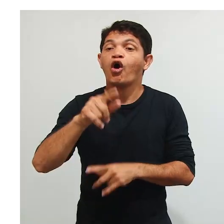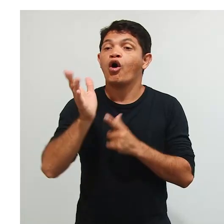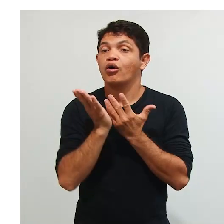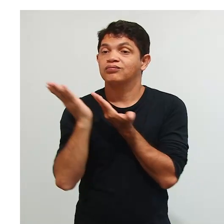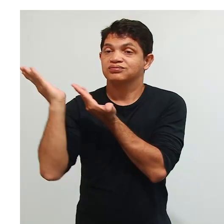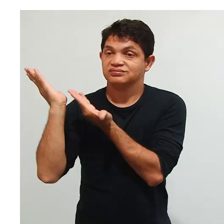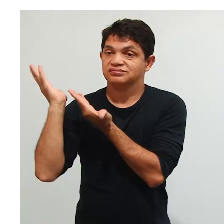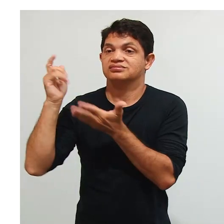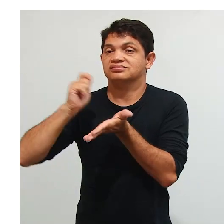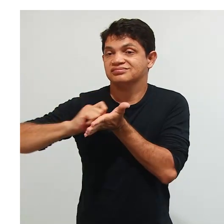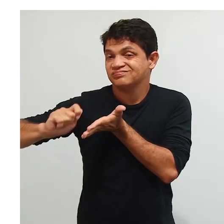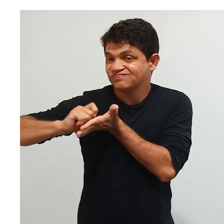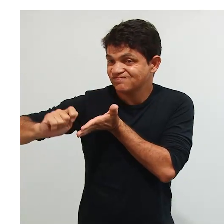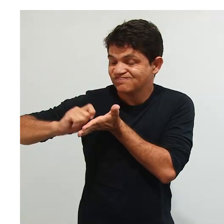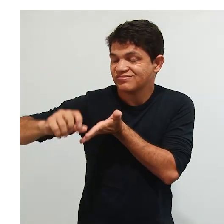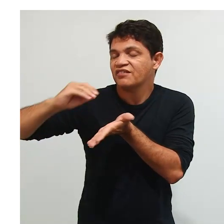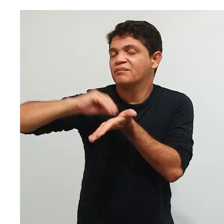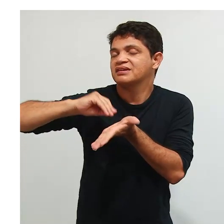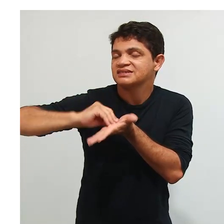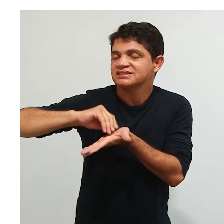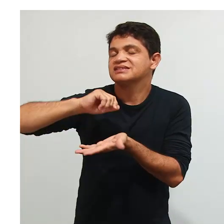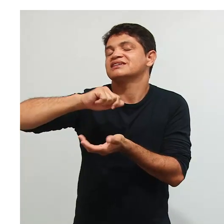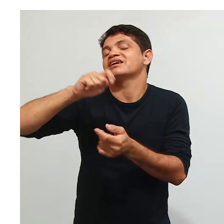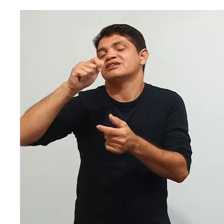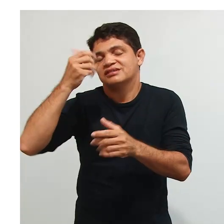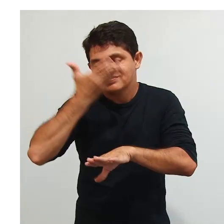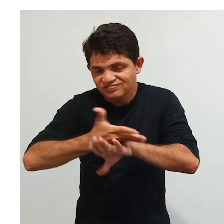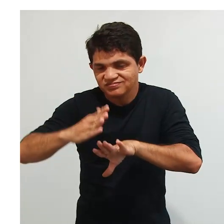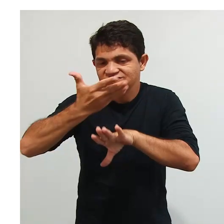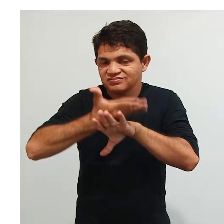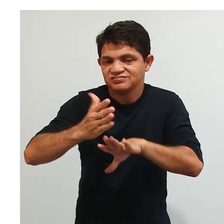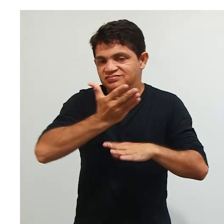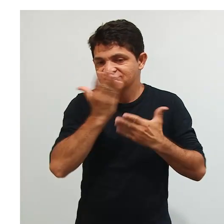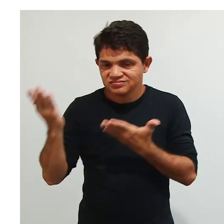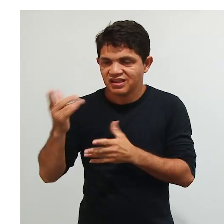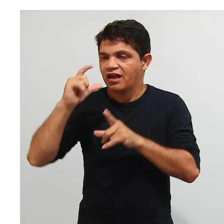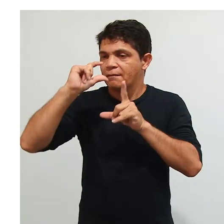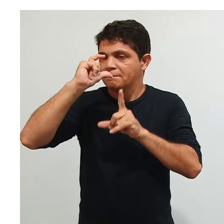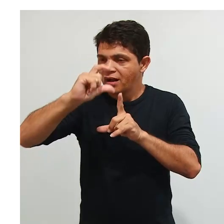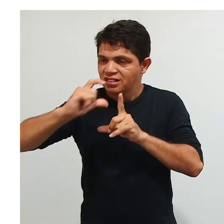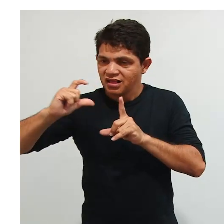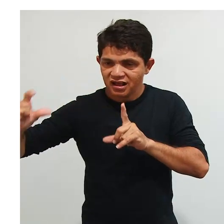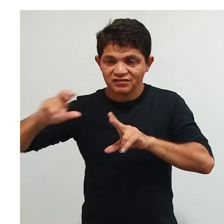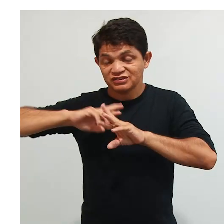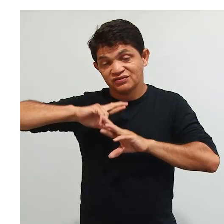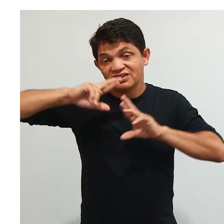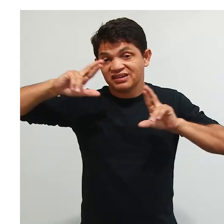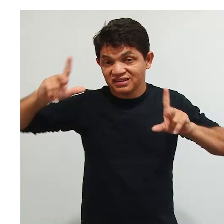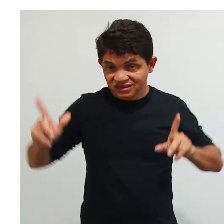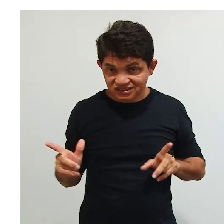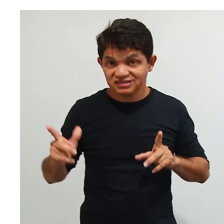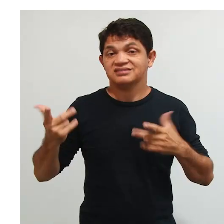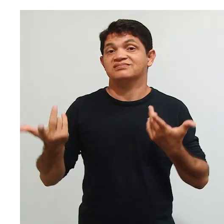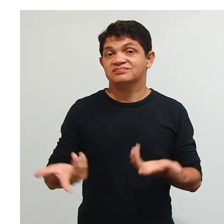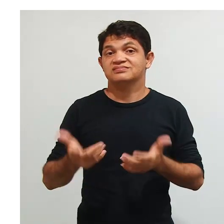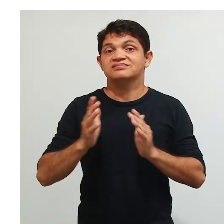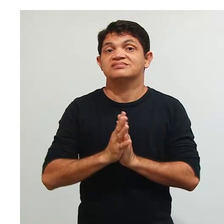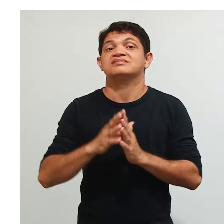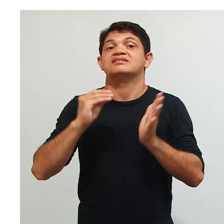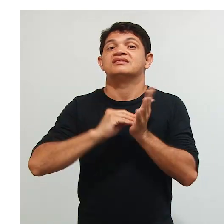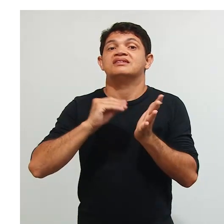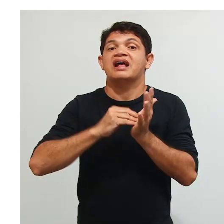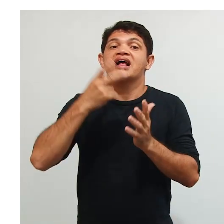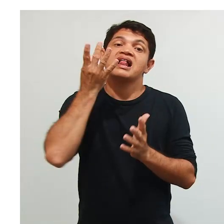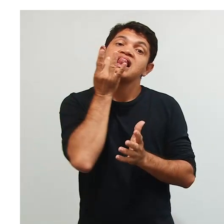na escrita, especificamente na caligrafia, no traçado das palavras. Né? Uma das características é a